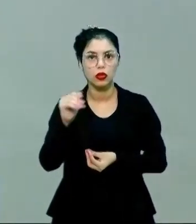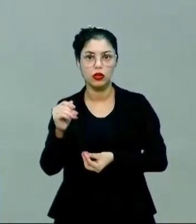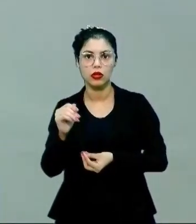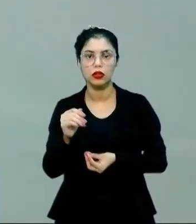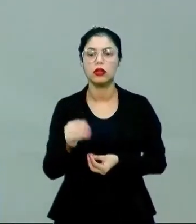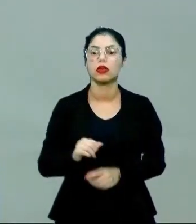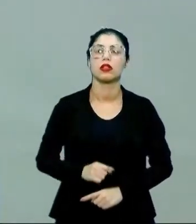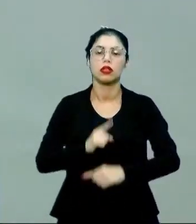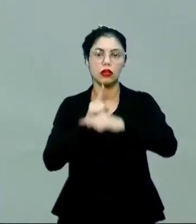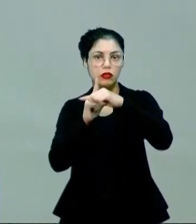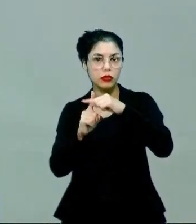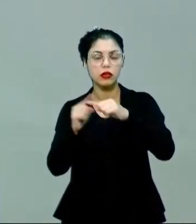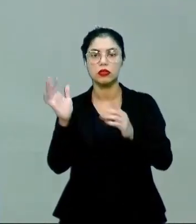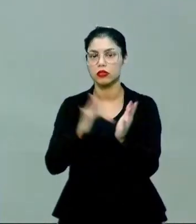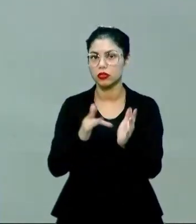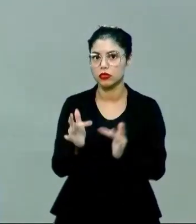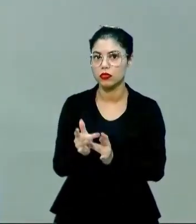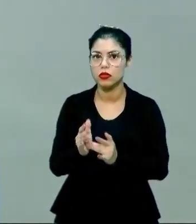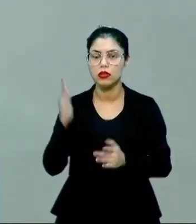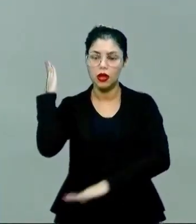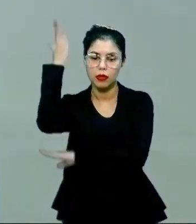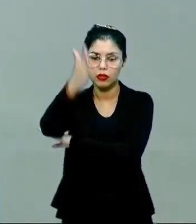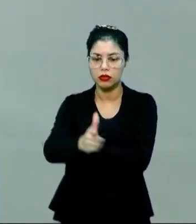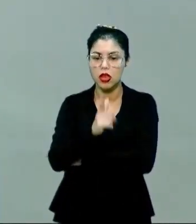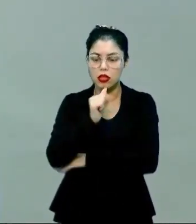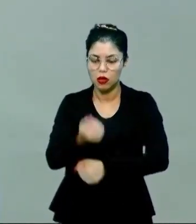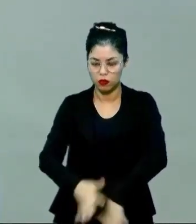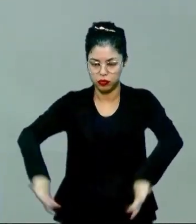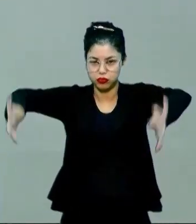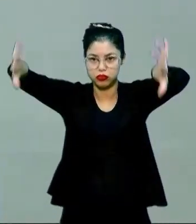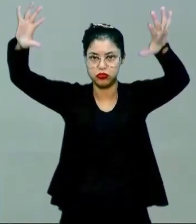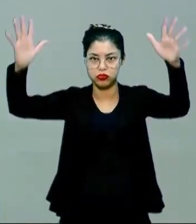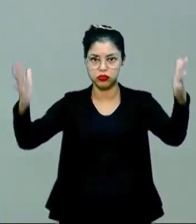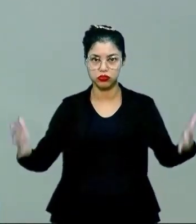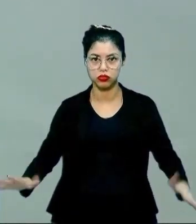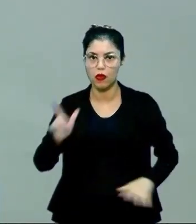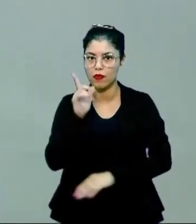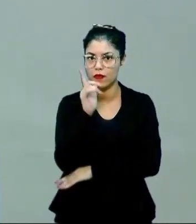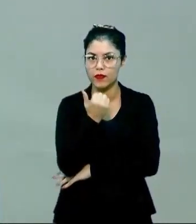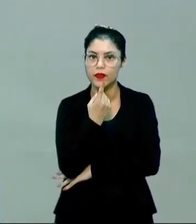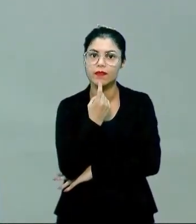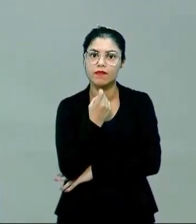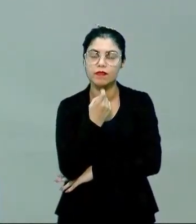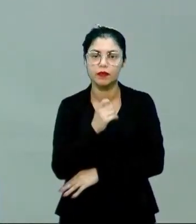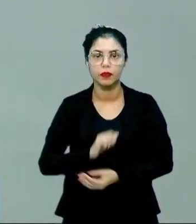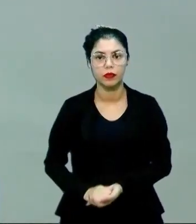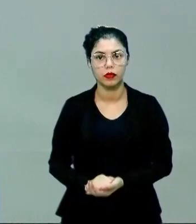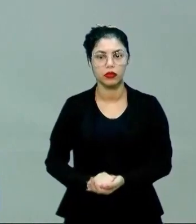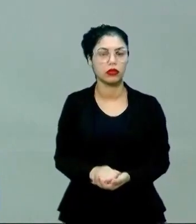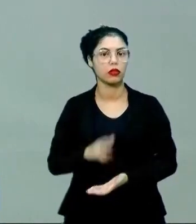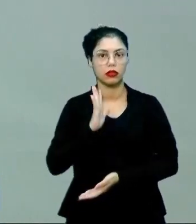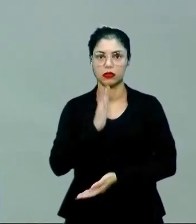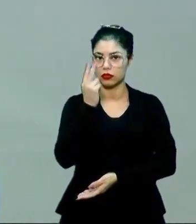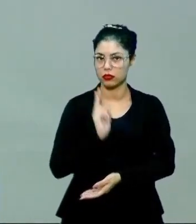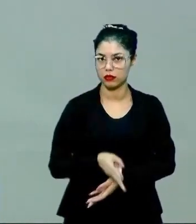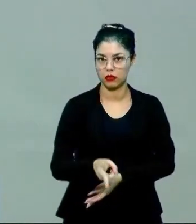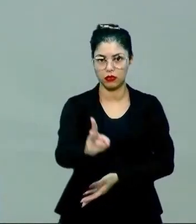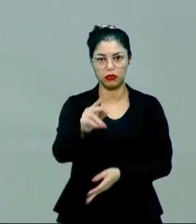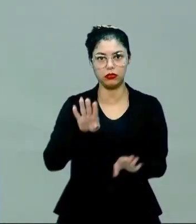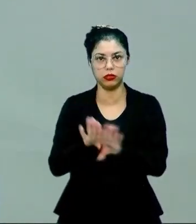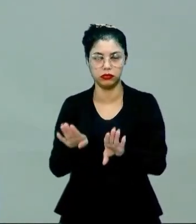crucificação, passagem pelo Mar Vermelho e outras tantas que a Bíblia conduz. Então, vamos aqui seguir um pouquinho adiante para